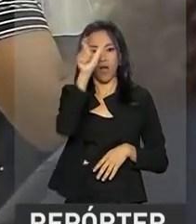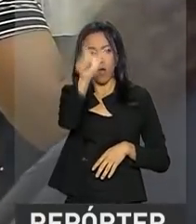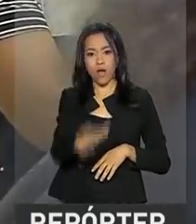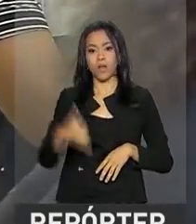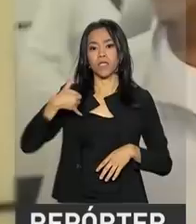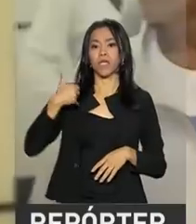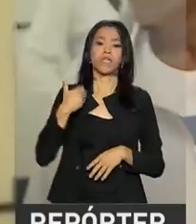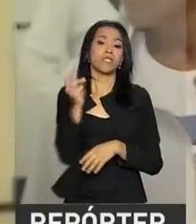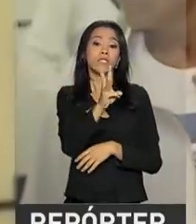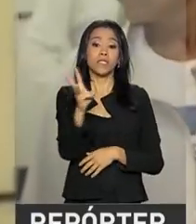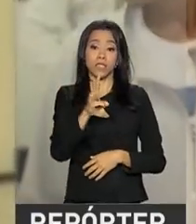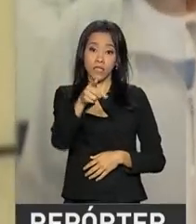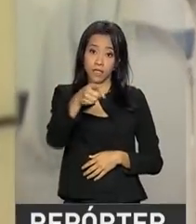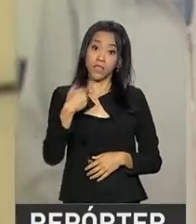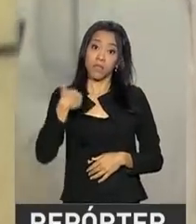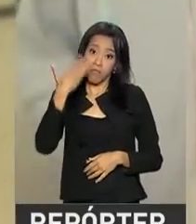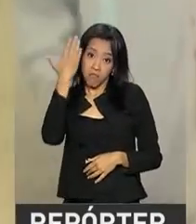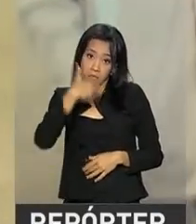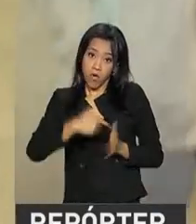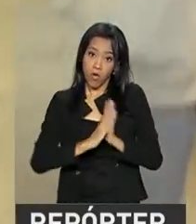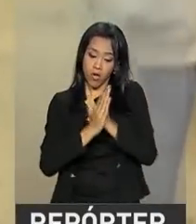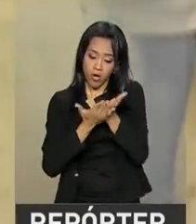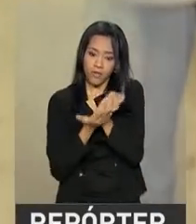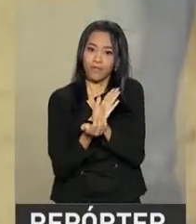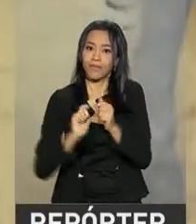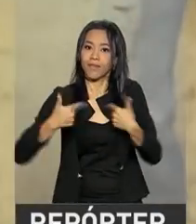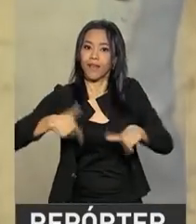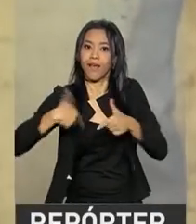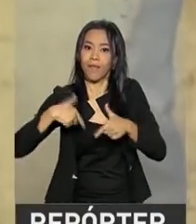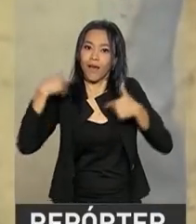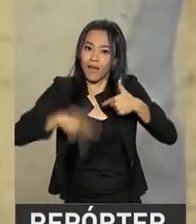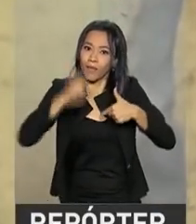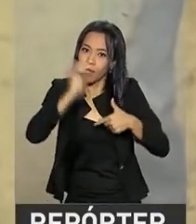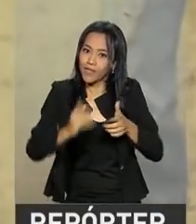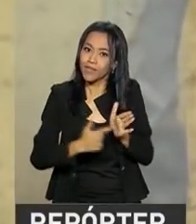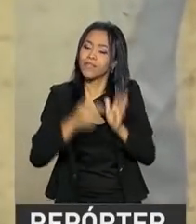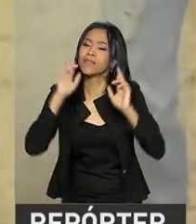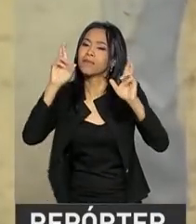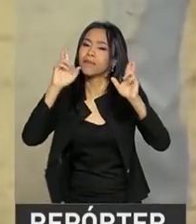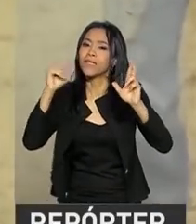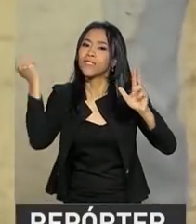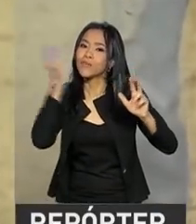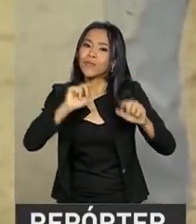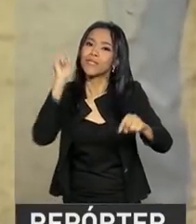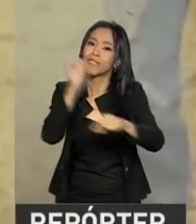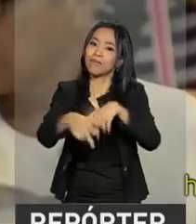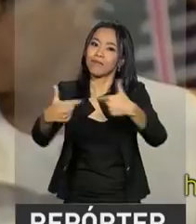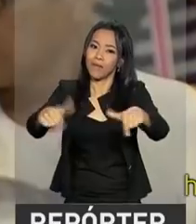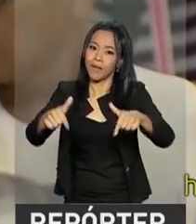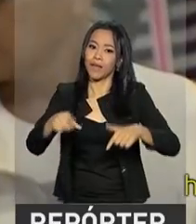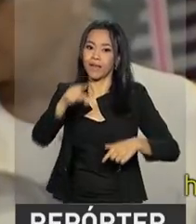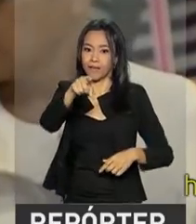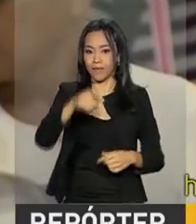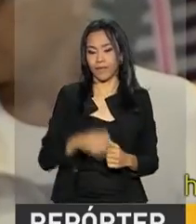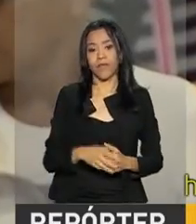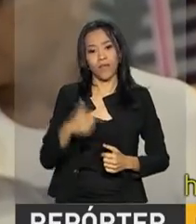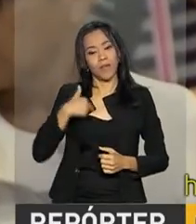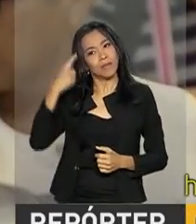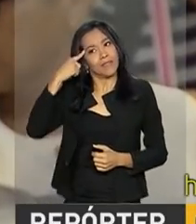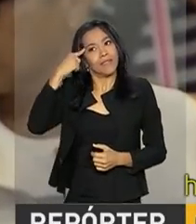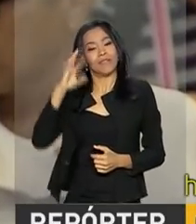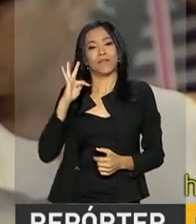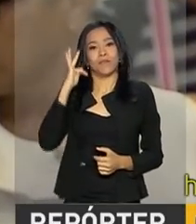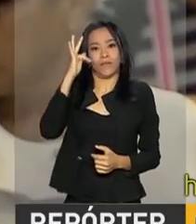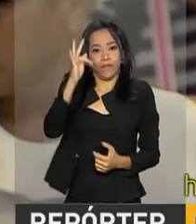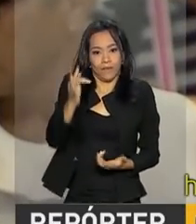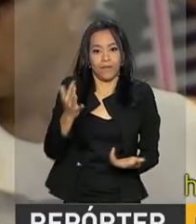33 anos, mostra a carteira de trabalho brasileira, na esperança de conseguir um emprego. Eu espero o futuro, como